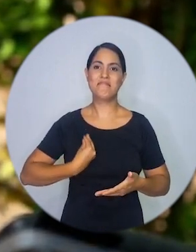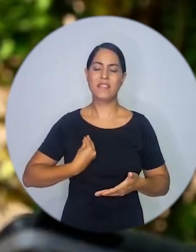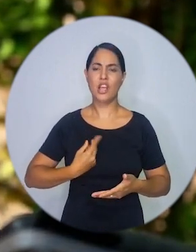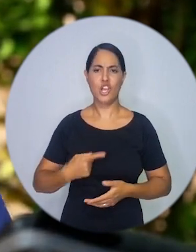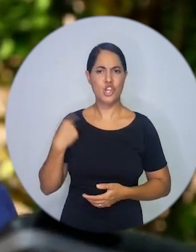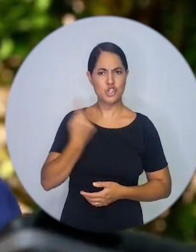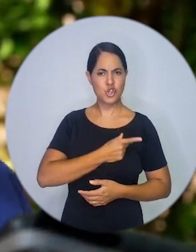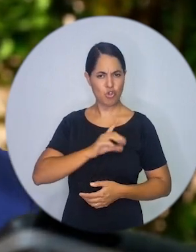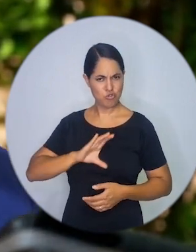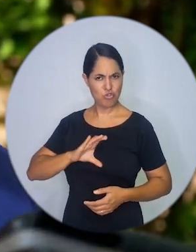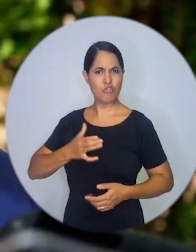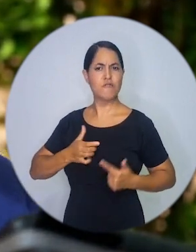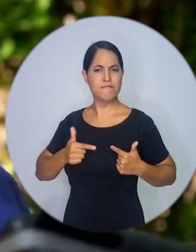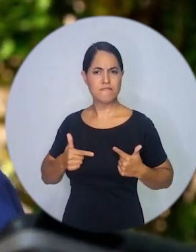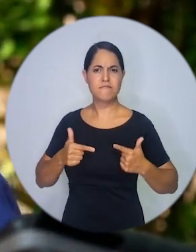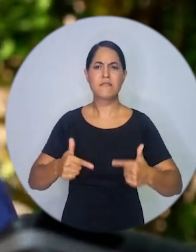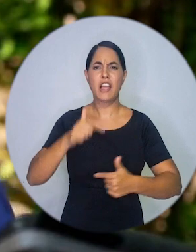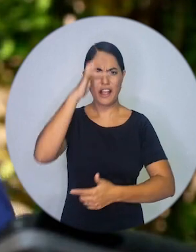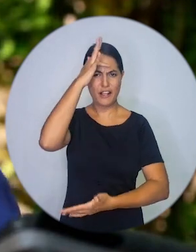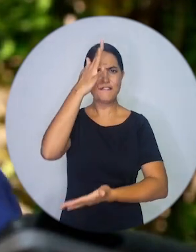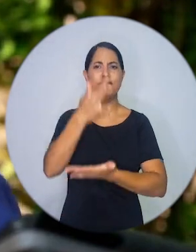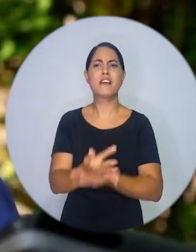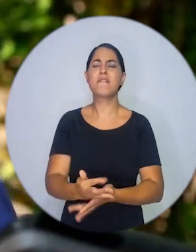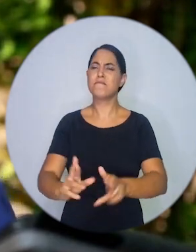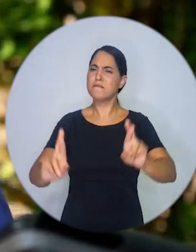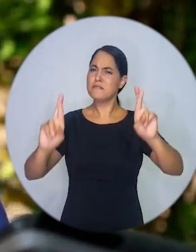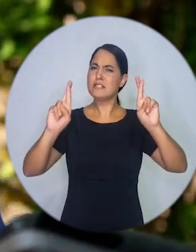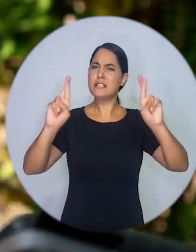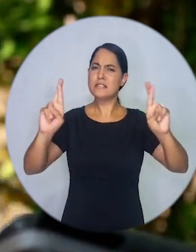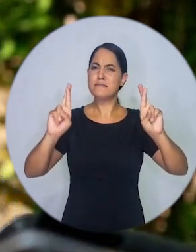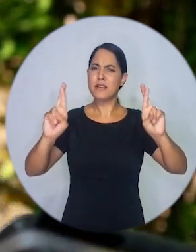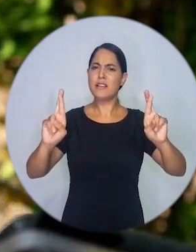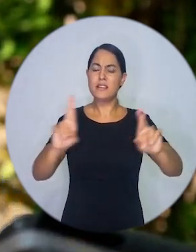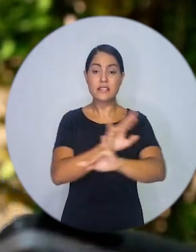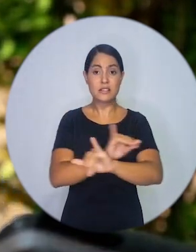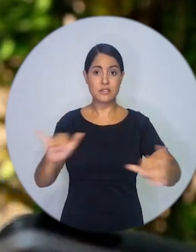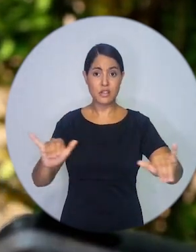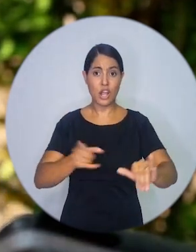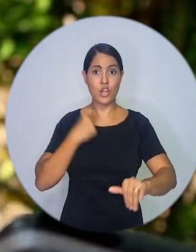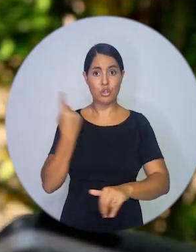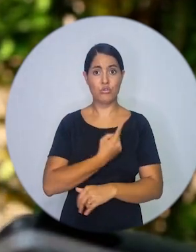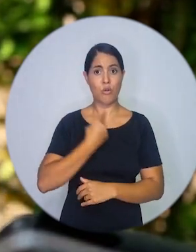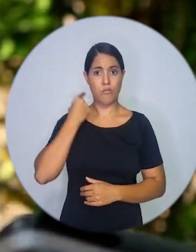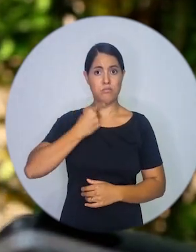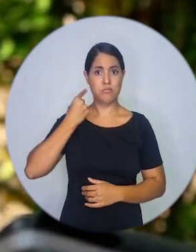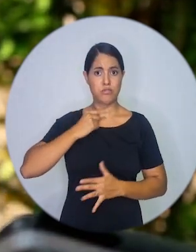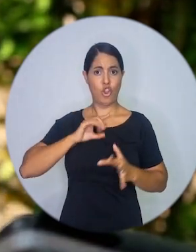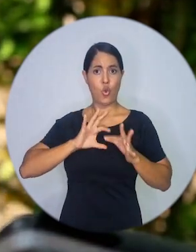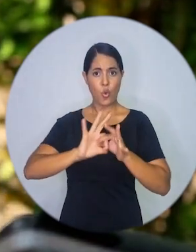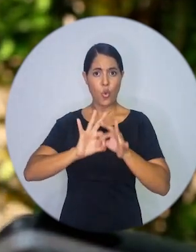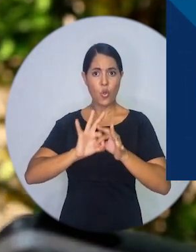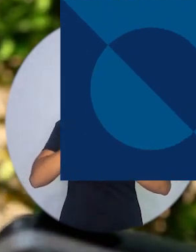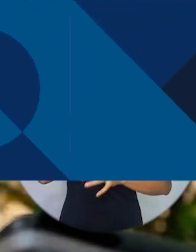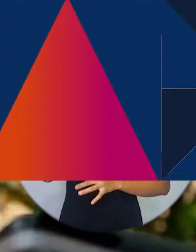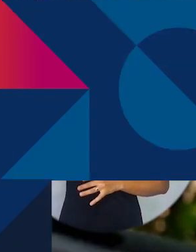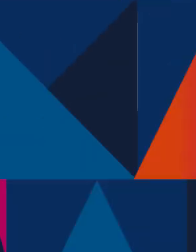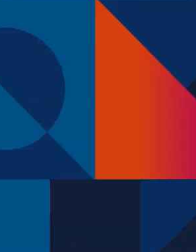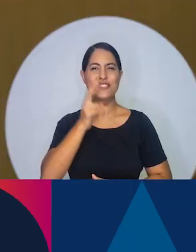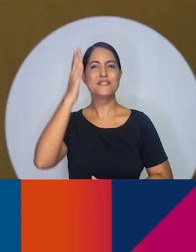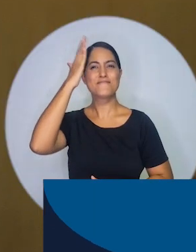perder a coragem, a fé, a esperança, e saber que a Jovem Advocacia unida é sempre mais